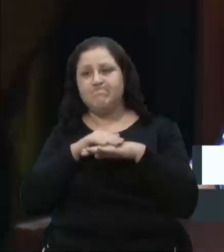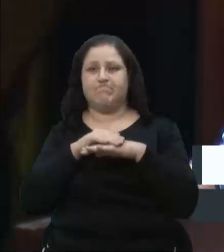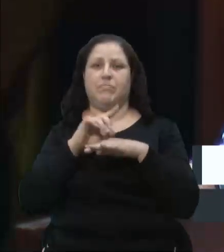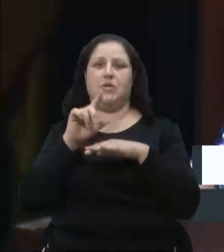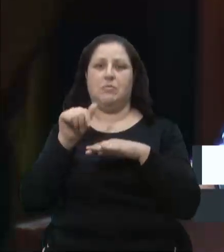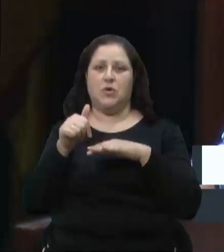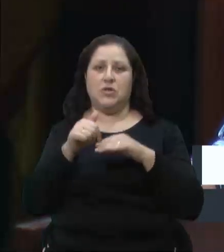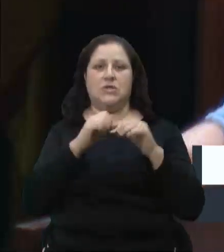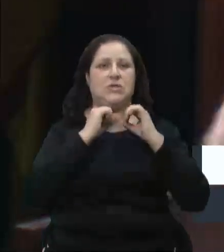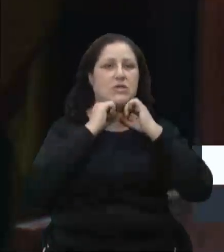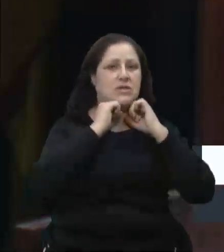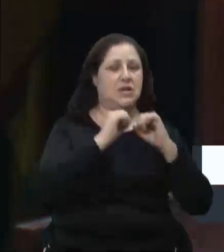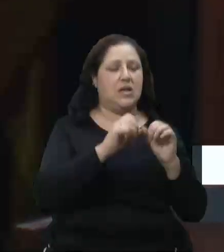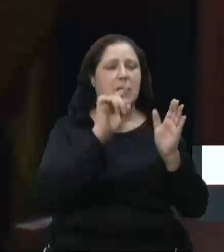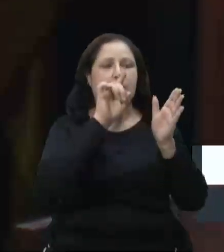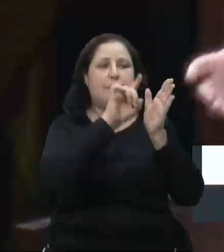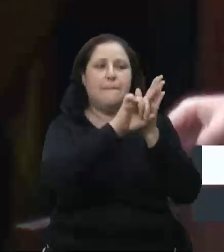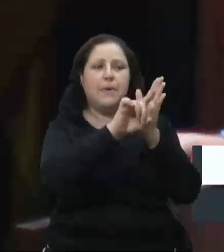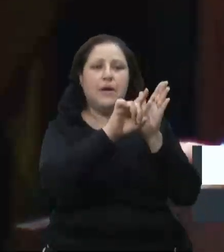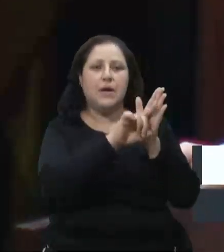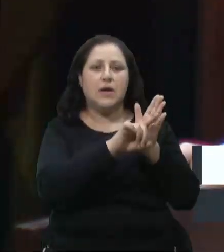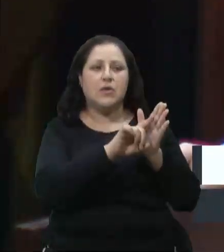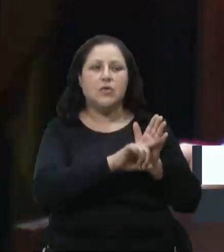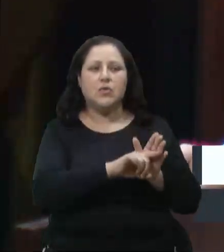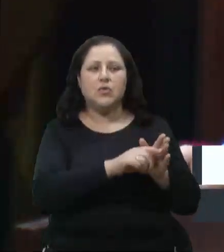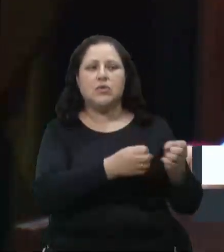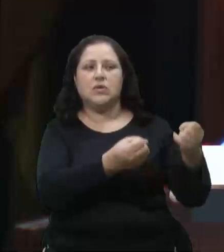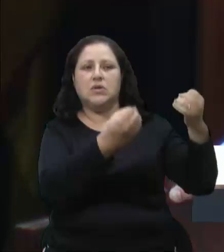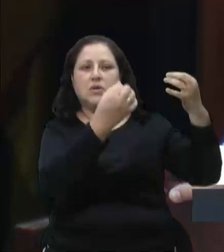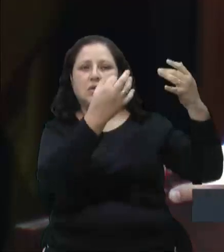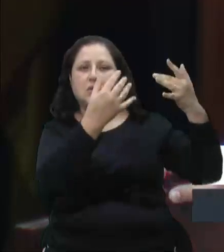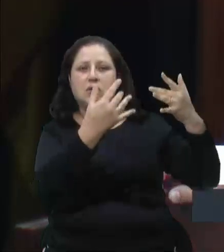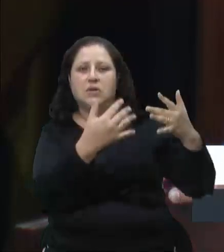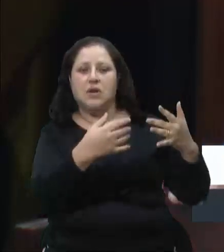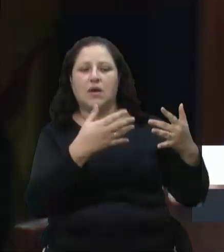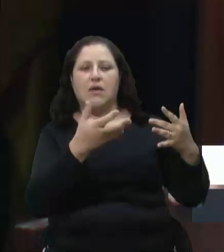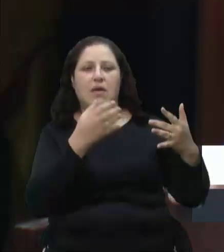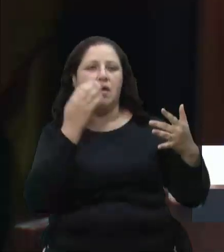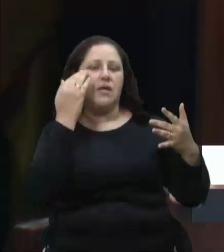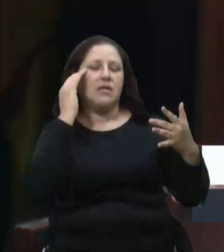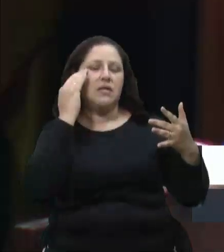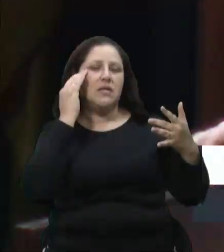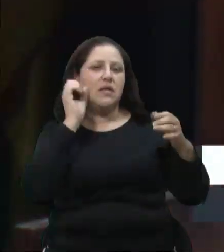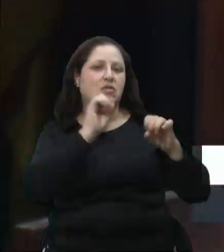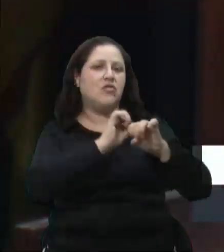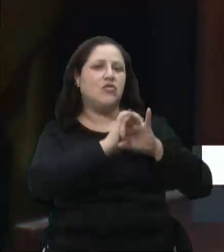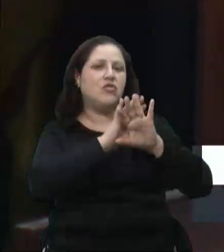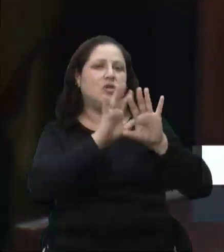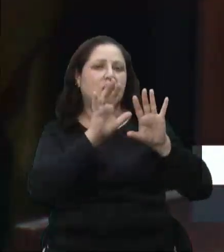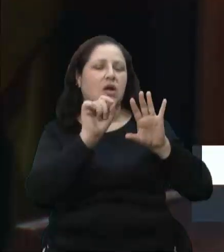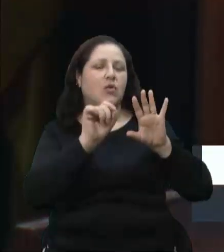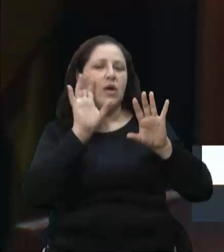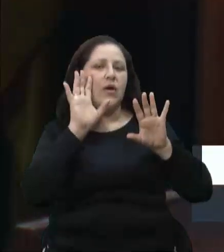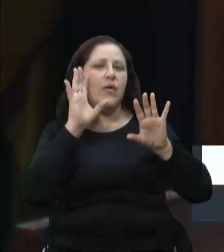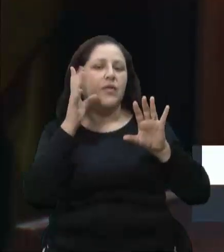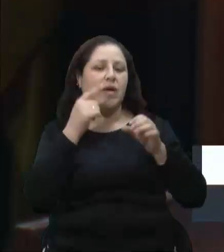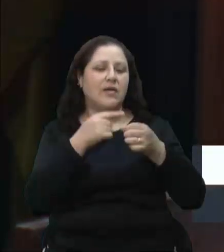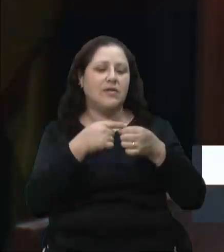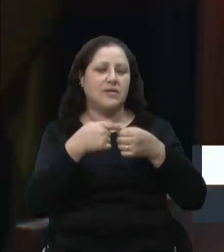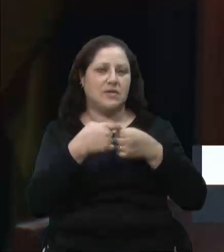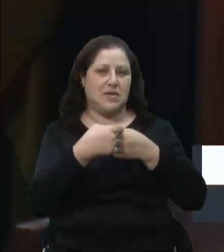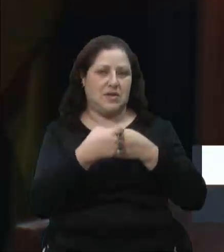questionamentos à Secretaria da Saúde para poder compreender um pouco mais aquilo que acontece, aquilo que passa no município.